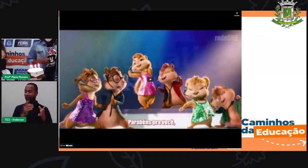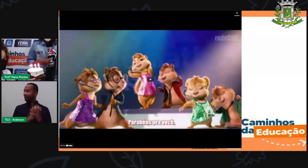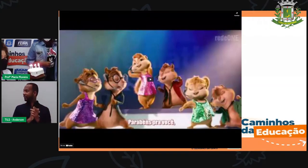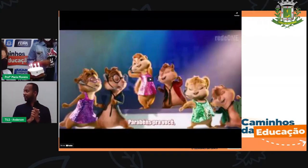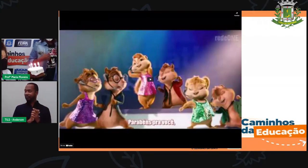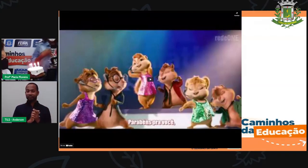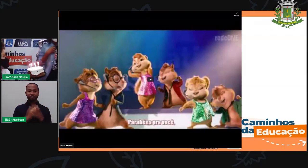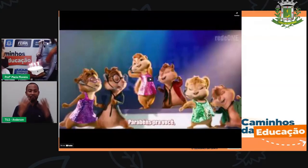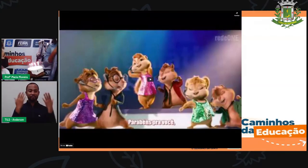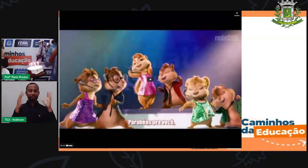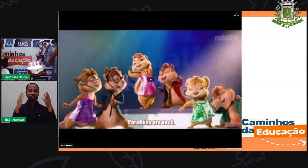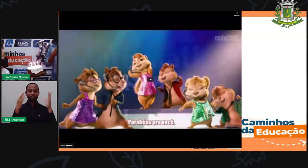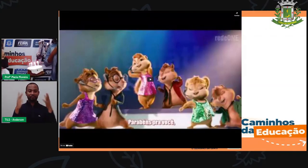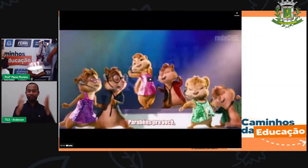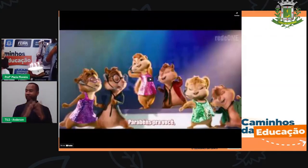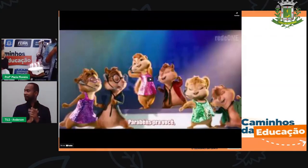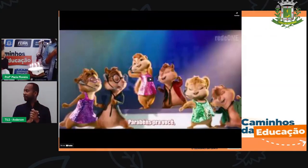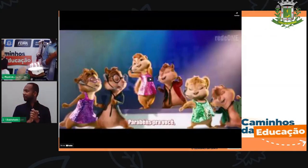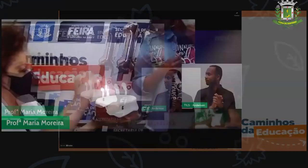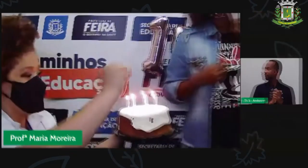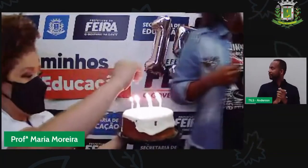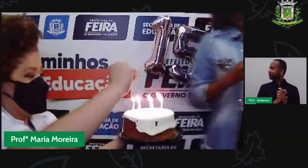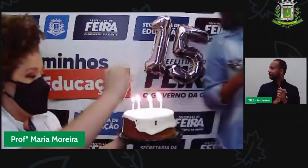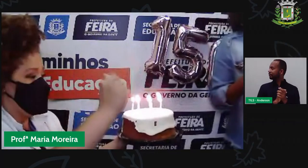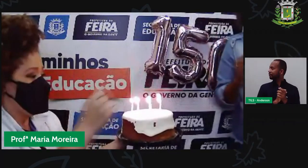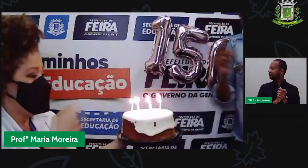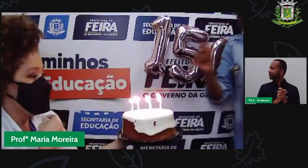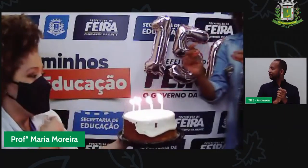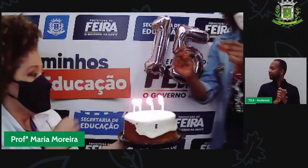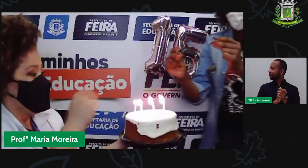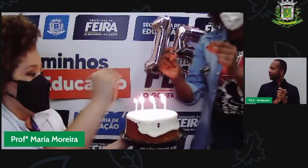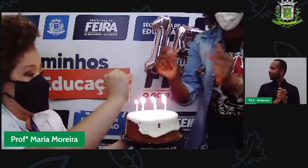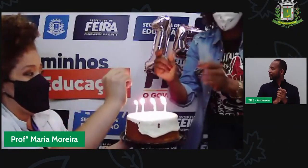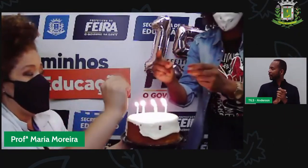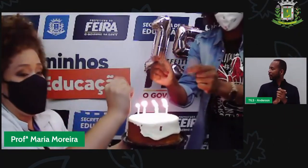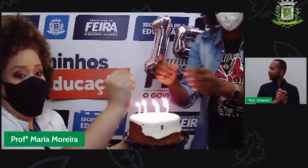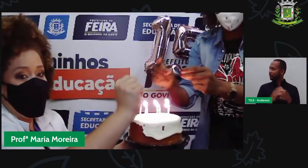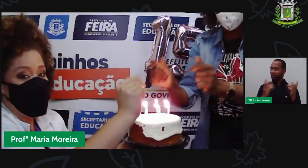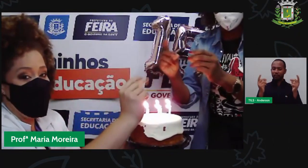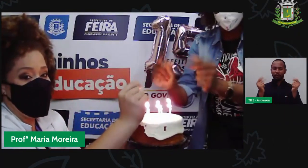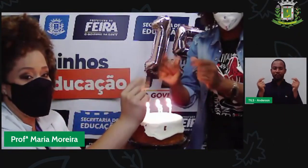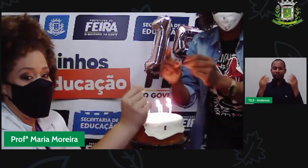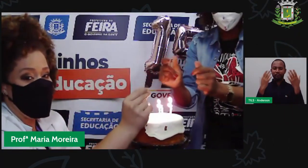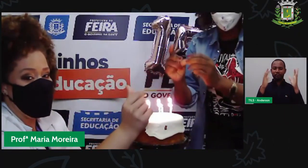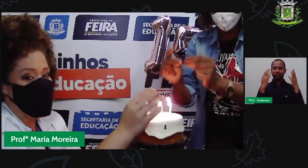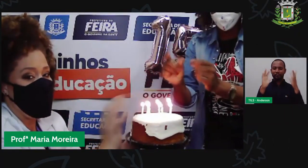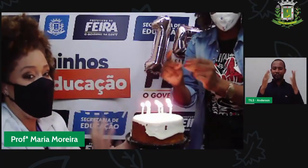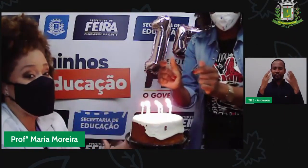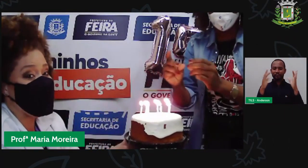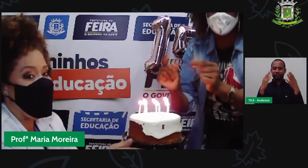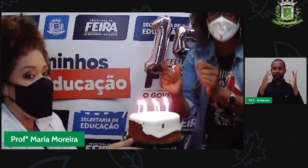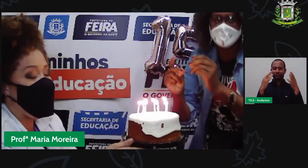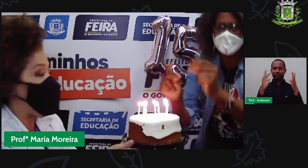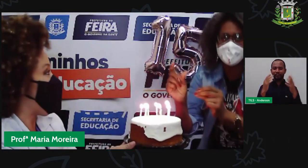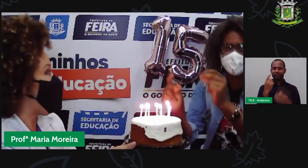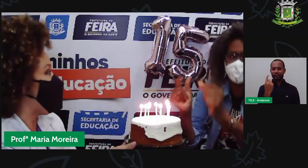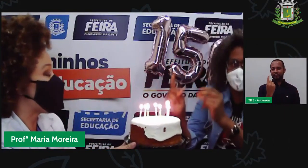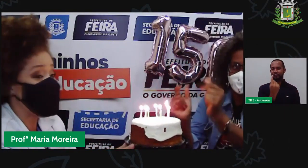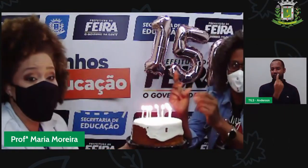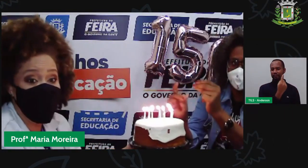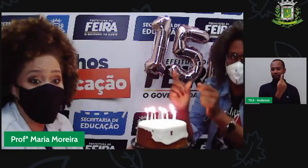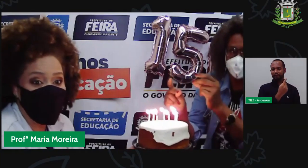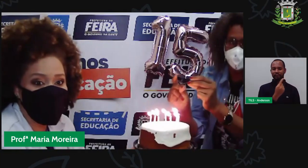Ó, a gente tem que soprar as velhinhas, mas com a máscara a gente não sopra. Tem que soprar, parabéns, né? Porque a gente merece.